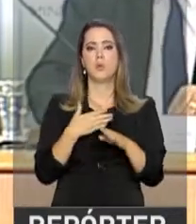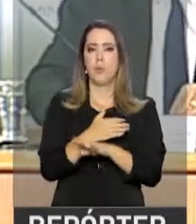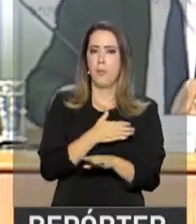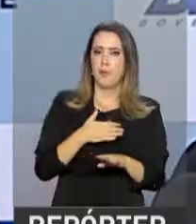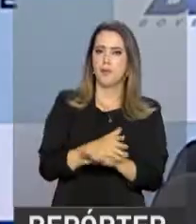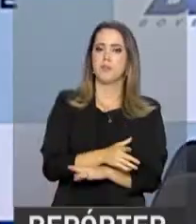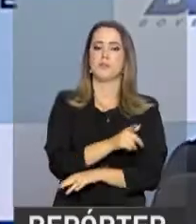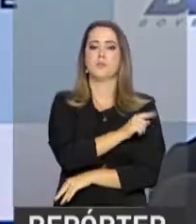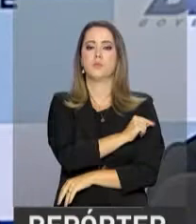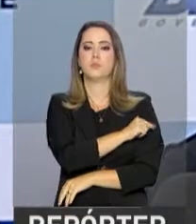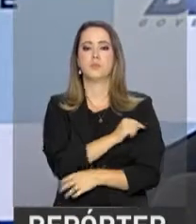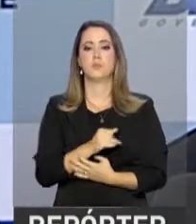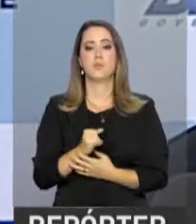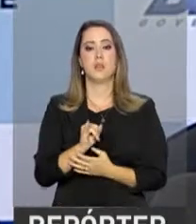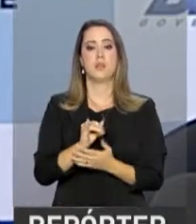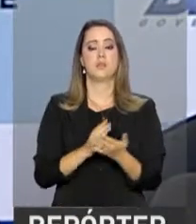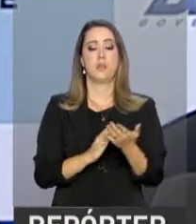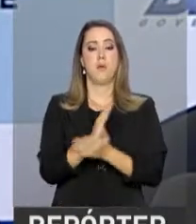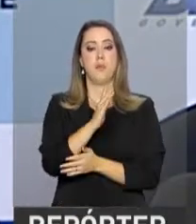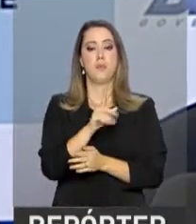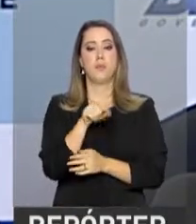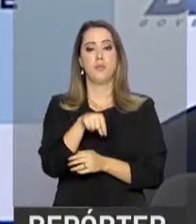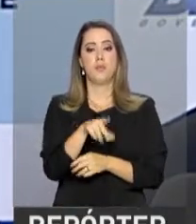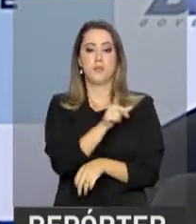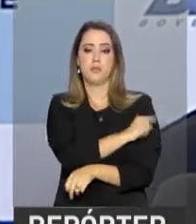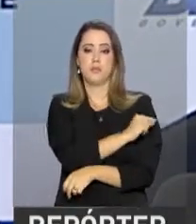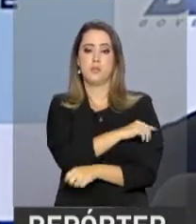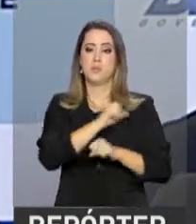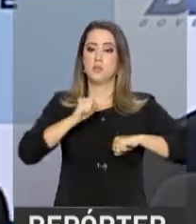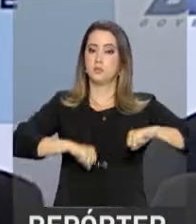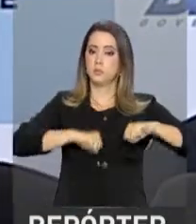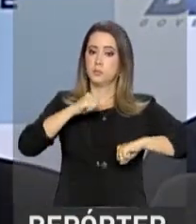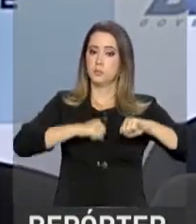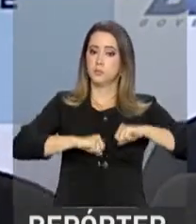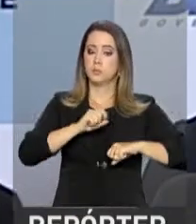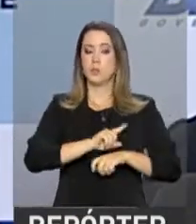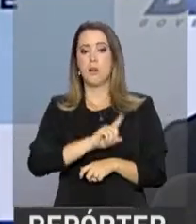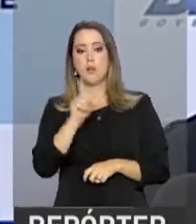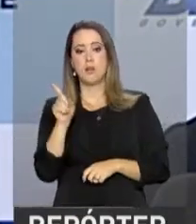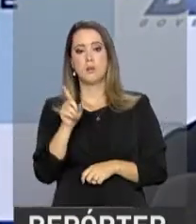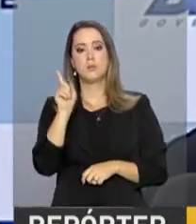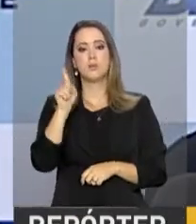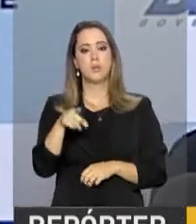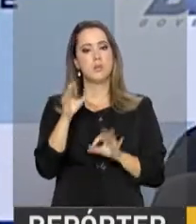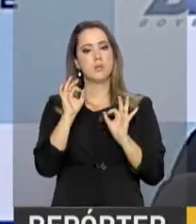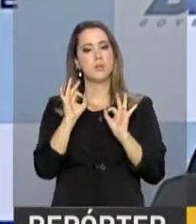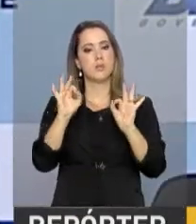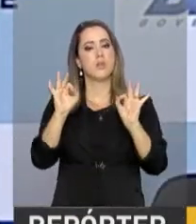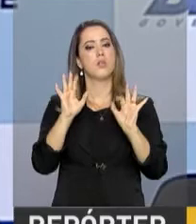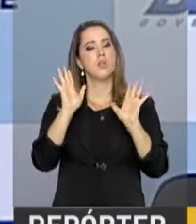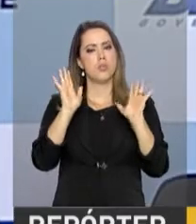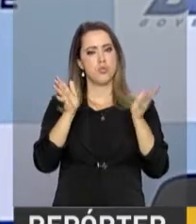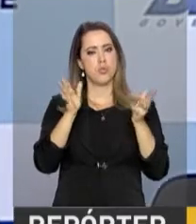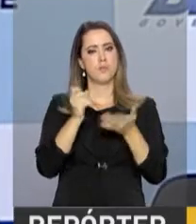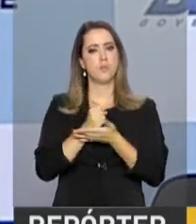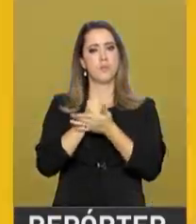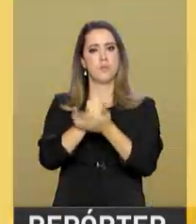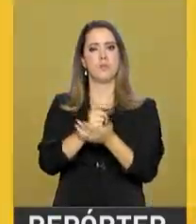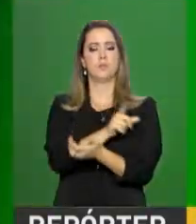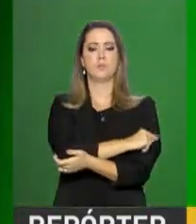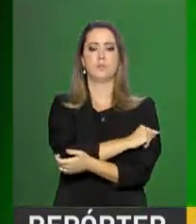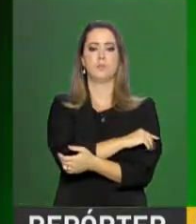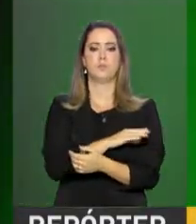circulação que foram aprovadas as vacinas que estão sendo produzidos lá serão validados já estarão disponíveis no mercado